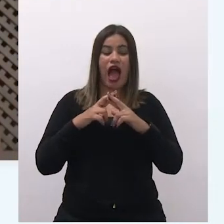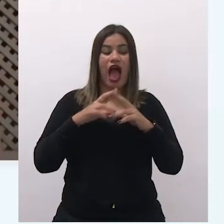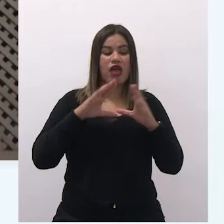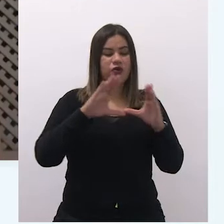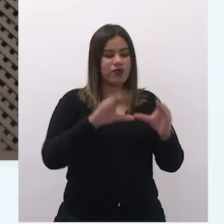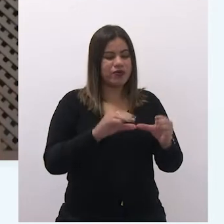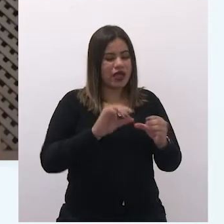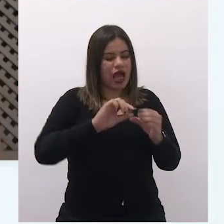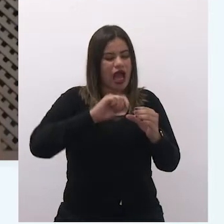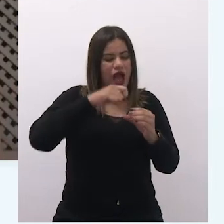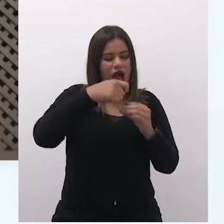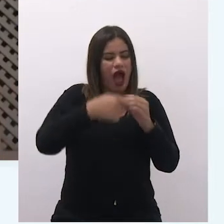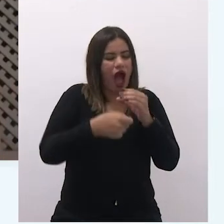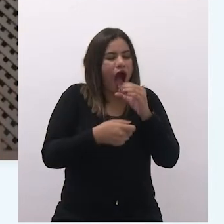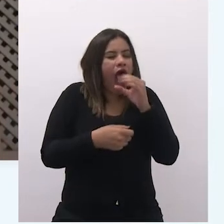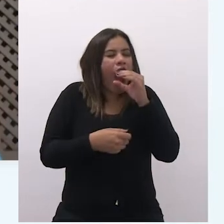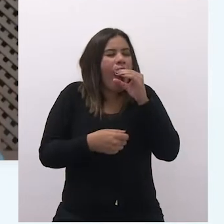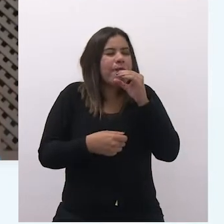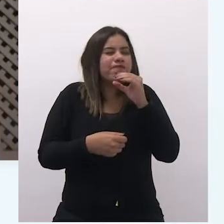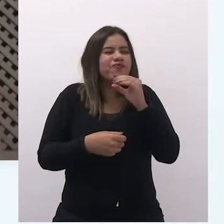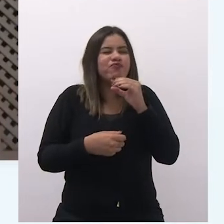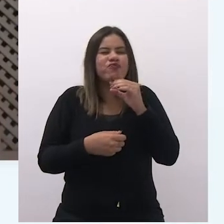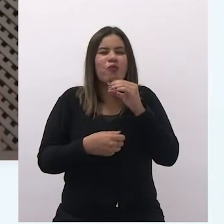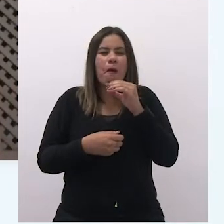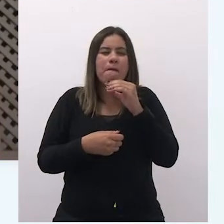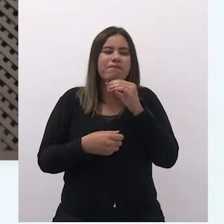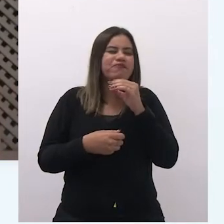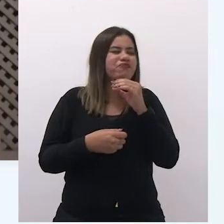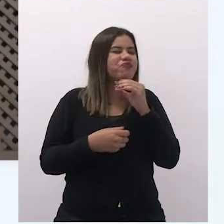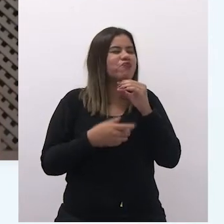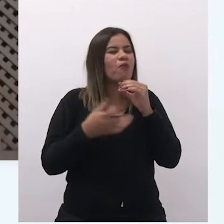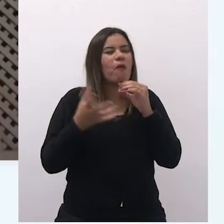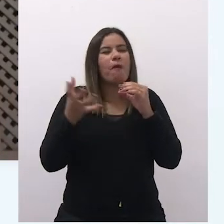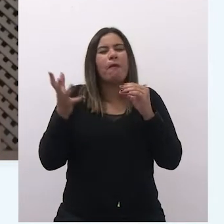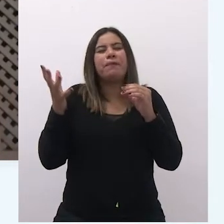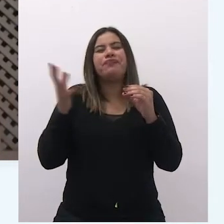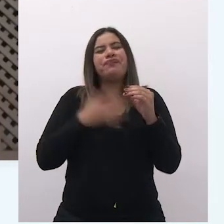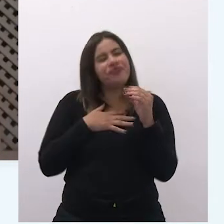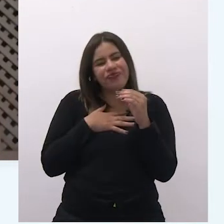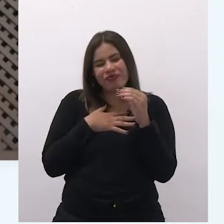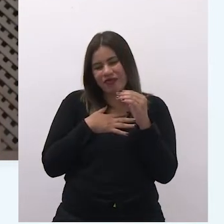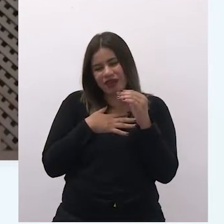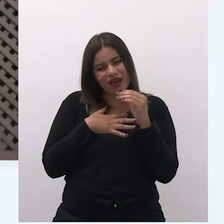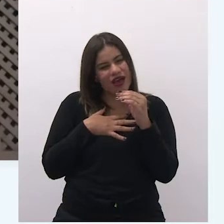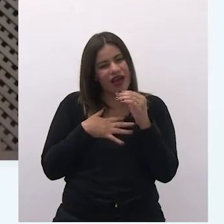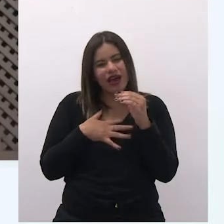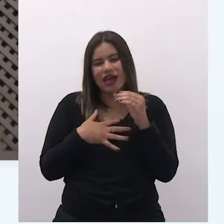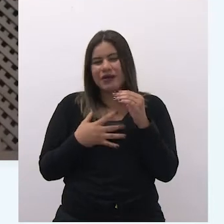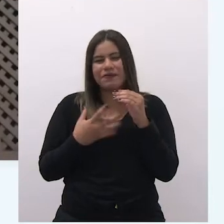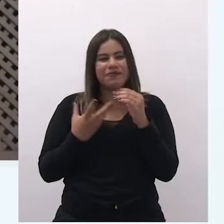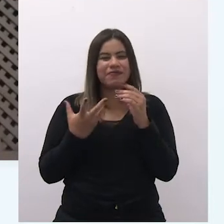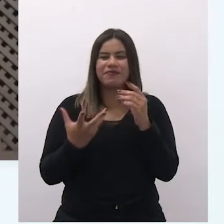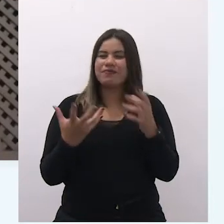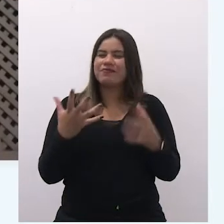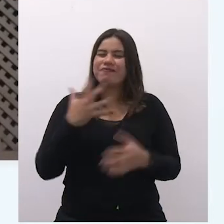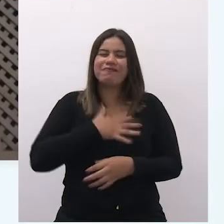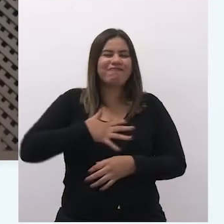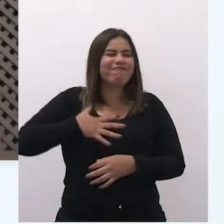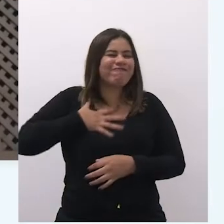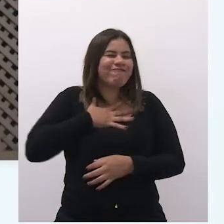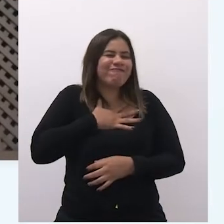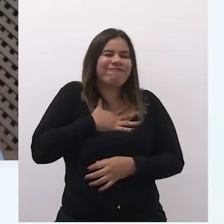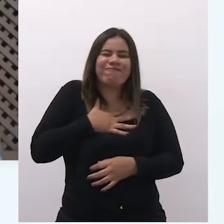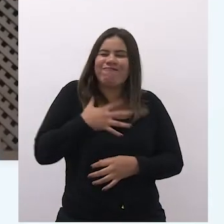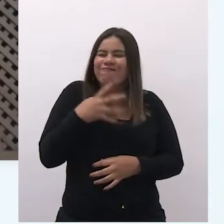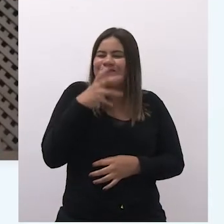meu chocolate, como chocolate. Nossa, aquela sensação de prazer foi tão